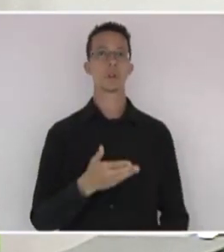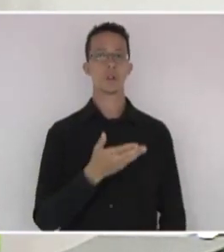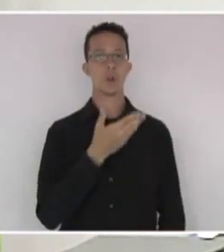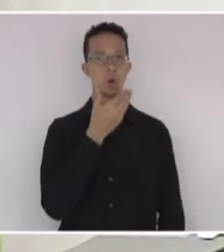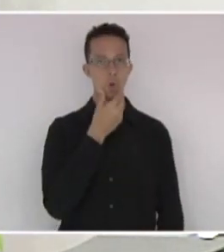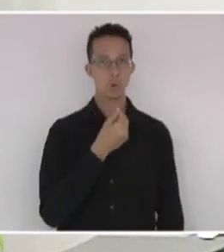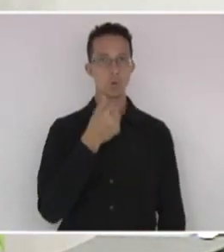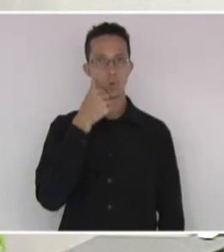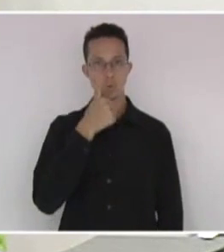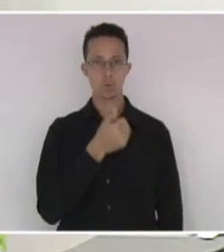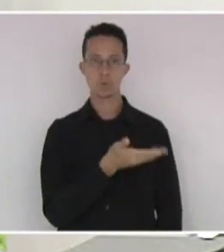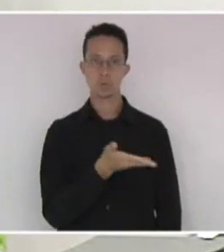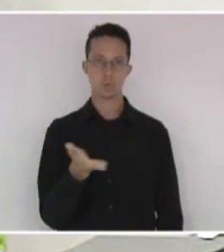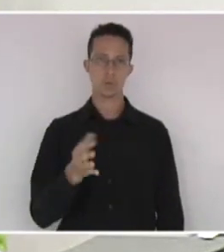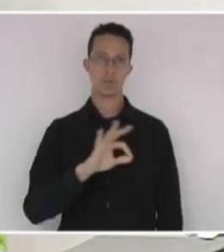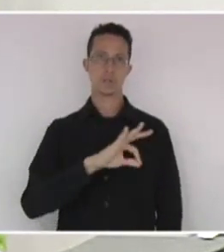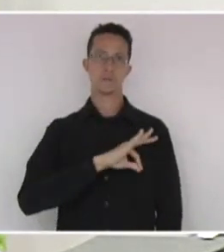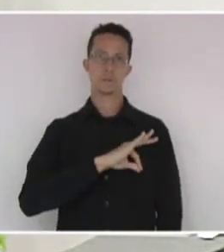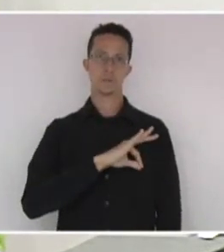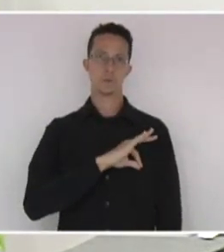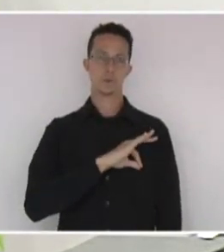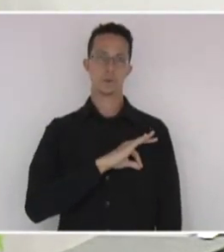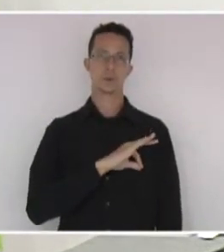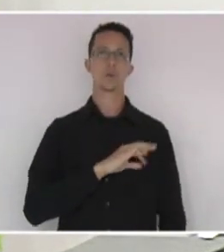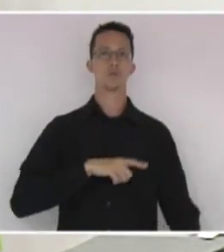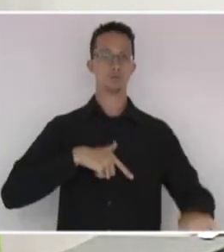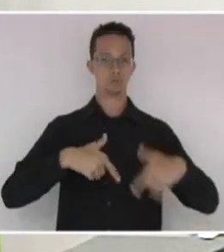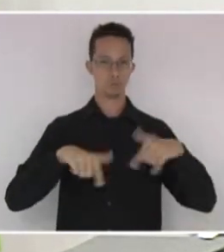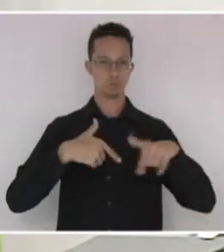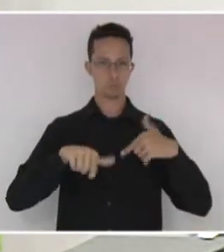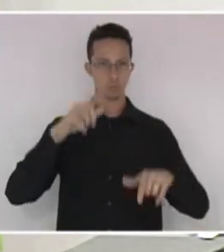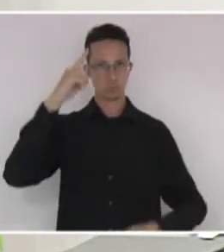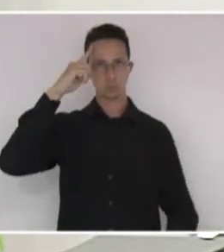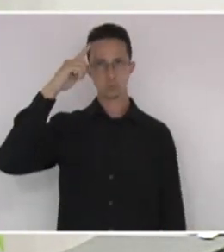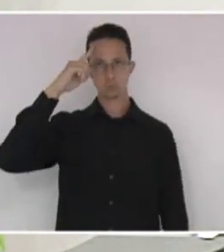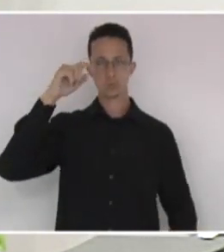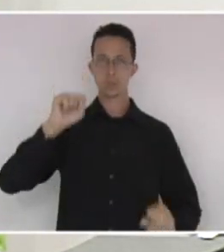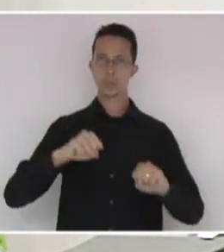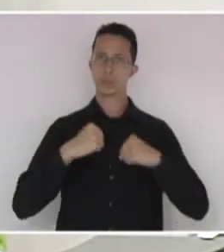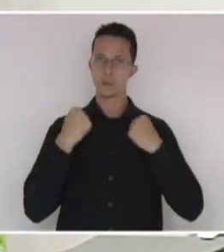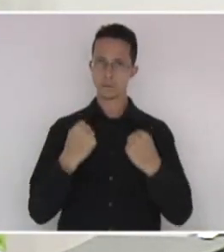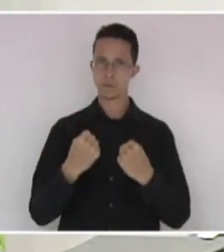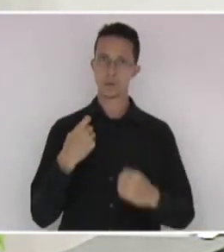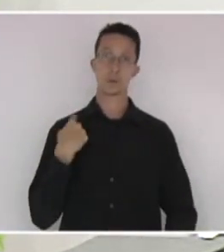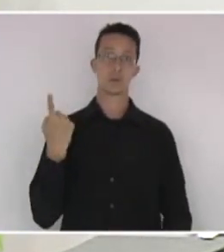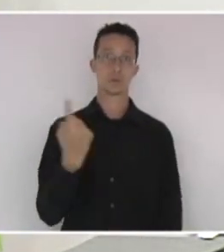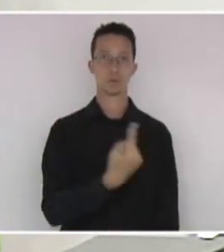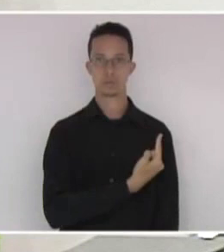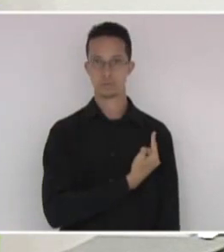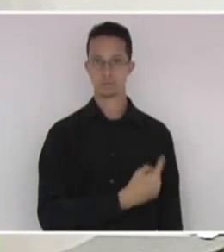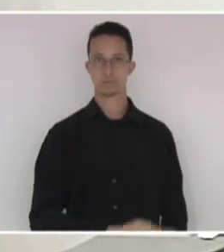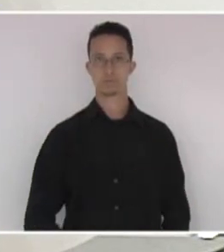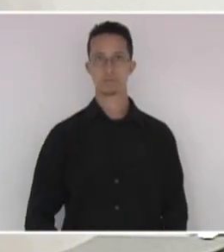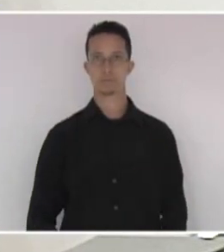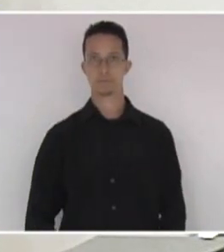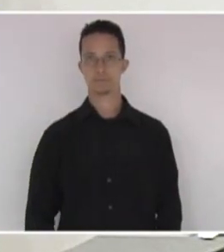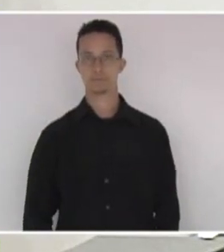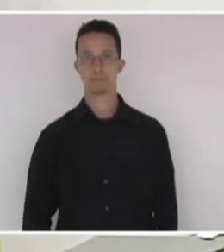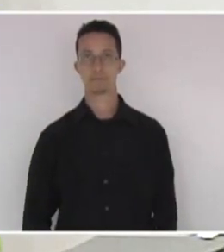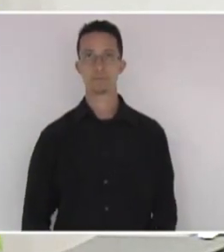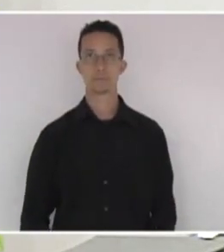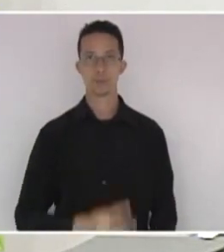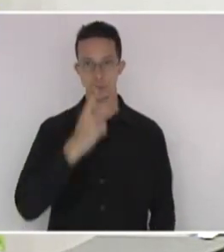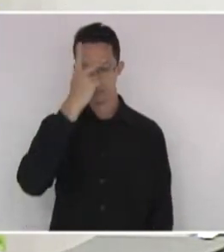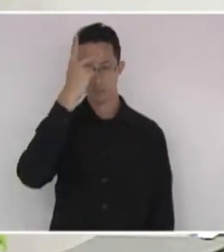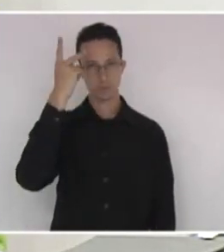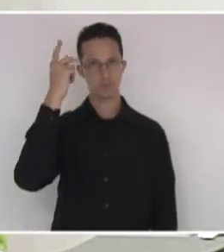que colocam uma farda e que saem no dia a dia para defender nós, cidadãos. Eu sei que tem gente que está perguntando e está dizendo